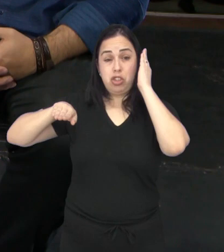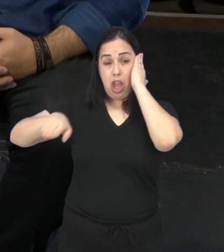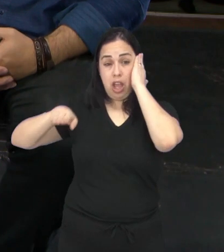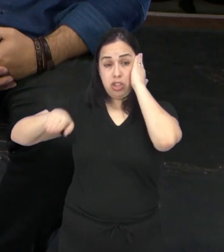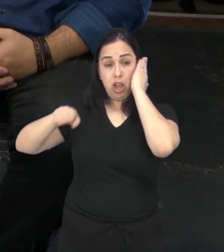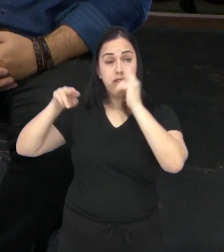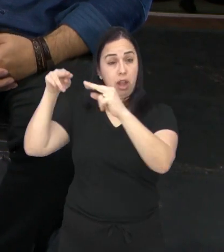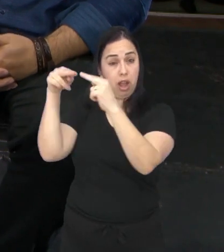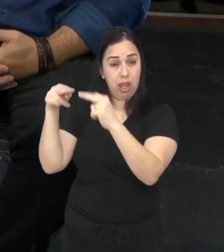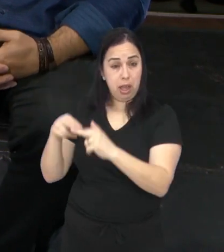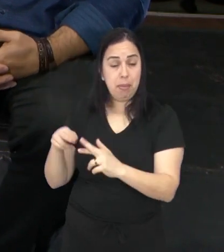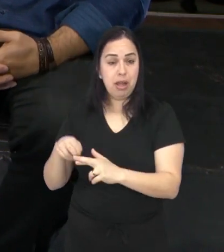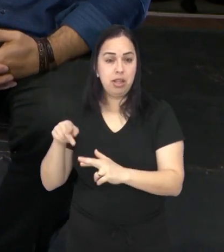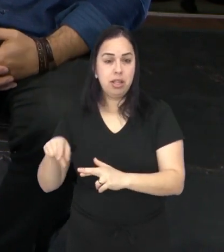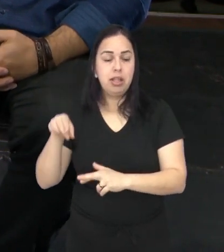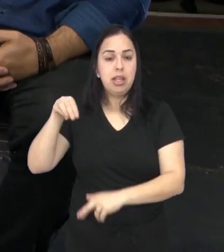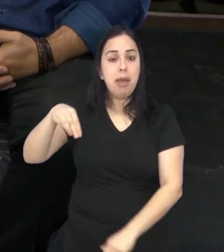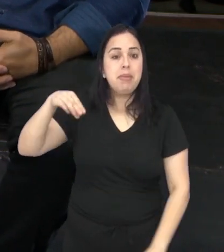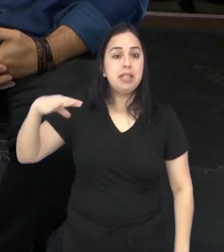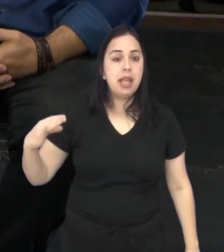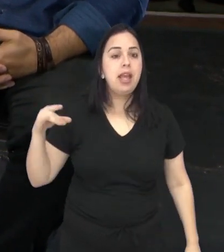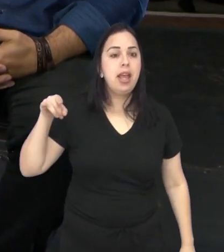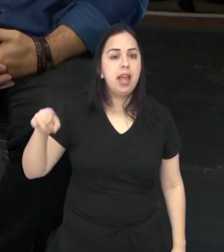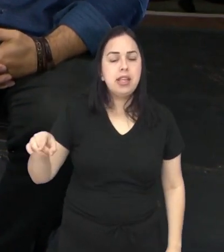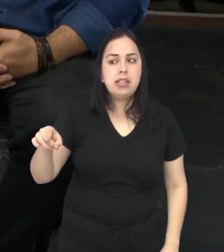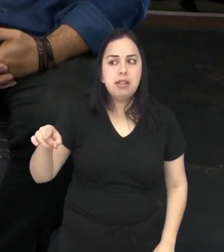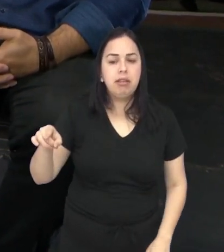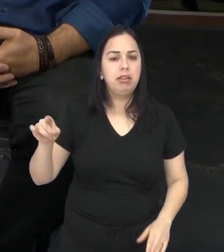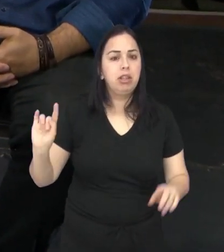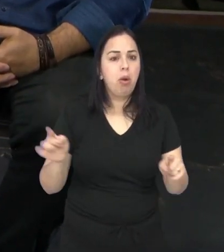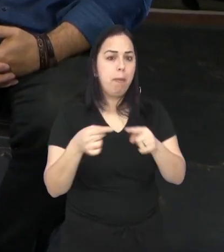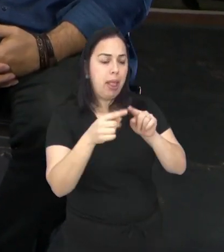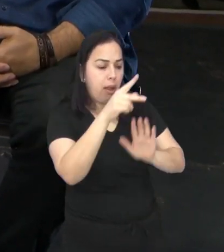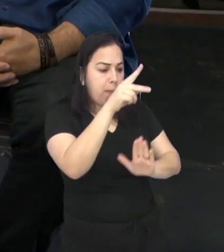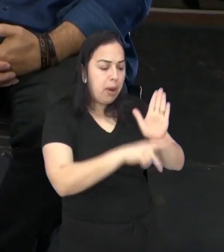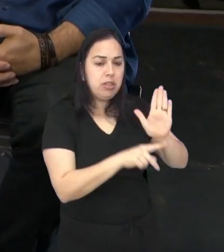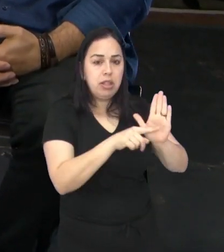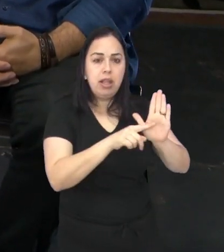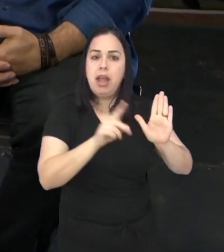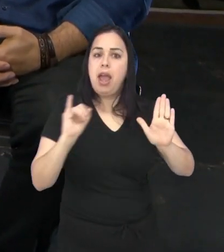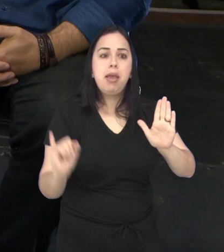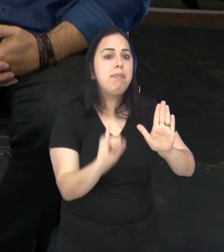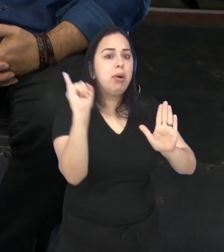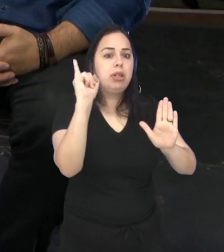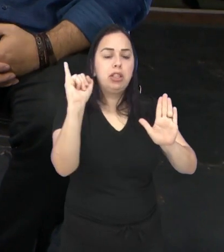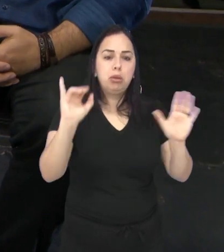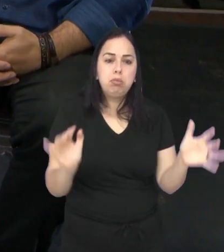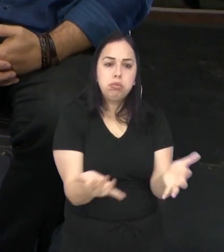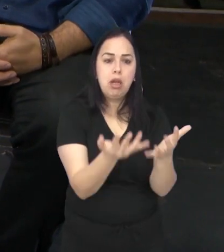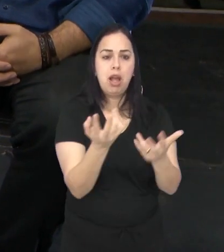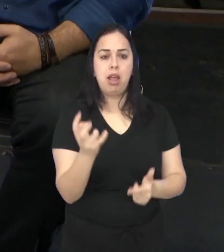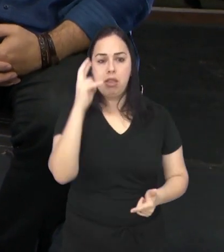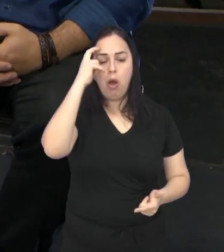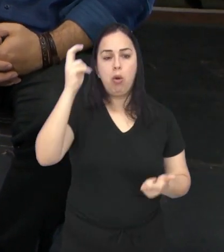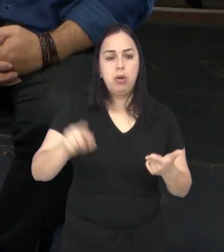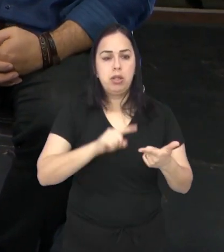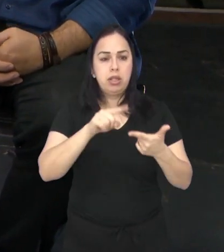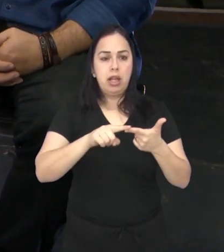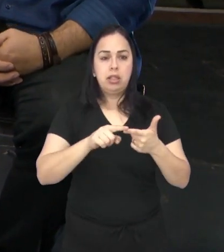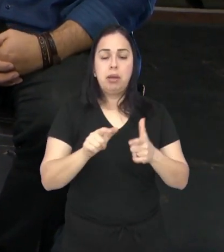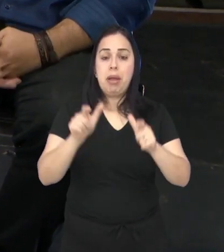assim, e esses projetos é muito importante para a cidade. Você fomenta a cultura, você valoriza o espaço em si, o teatro mesmo,